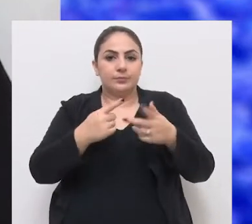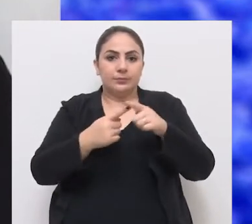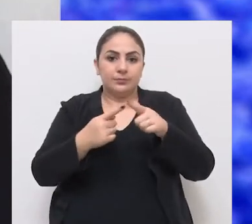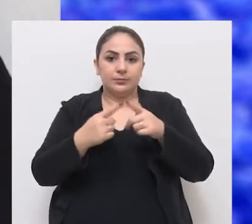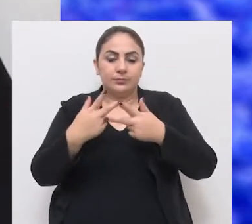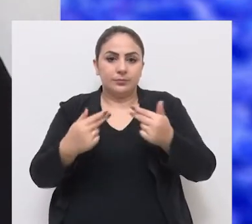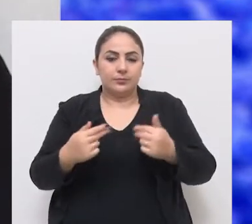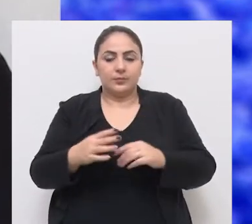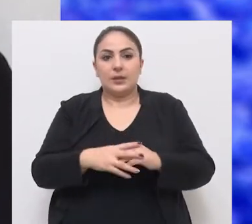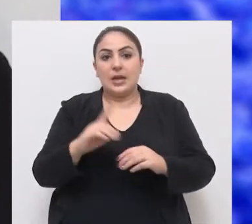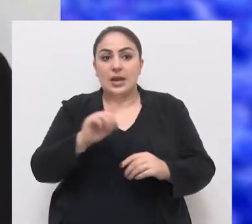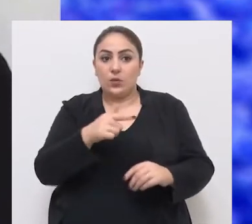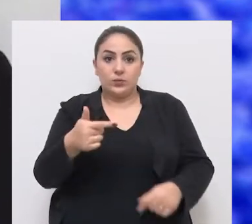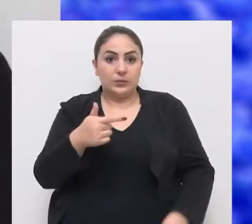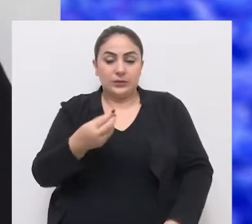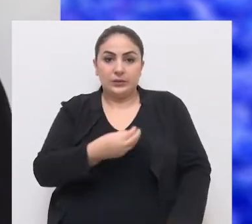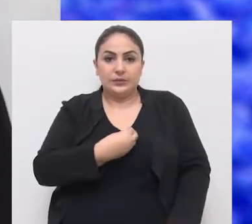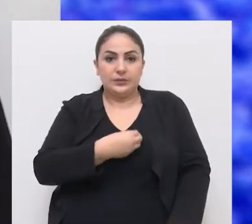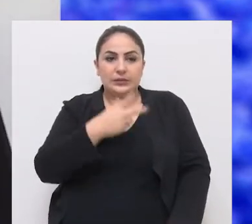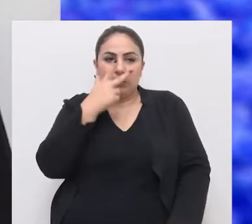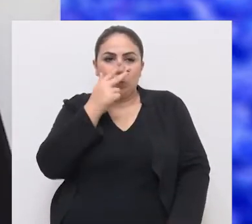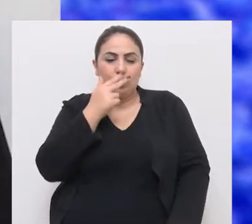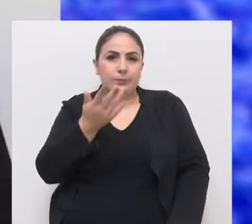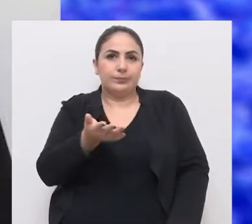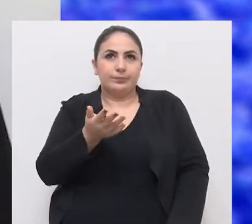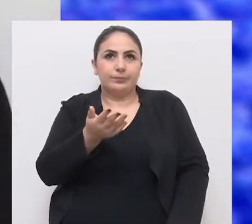ele. Não tô